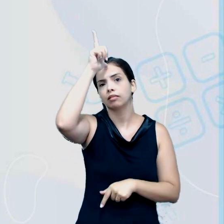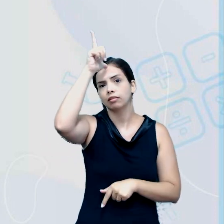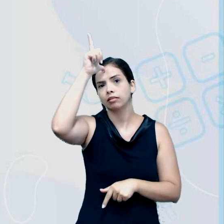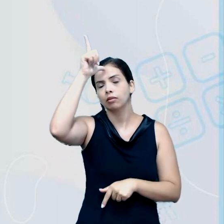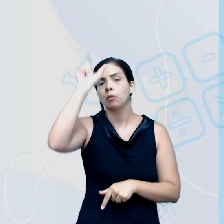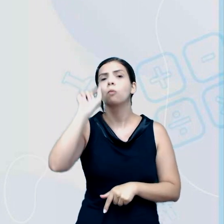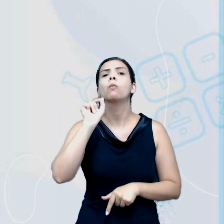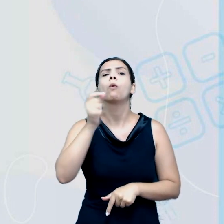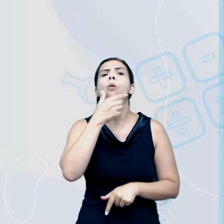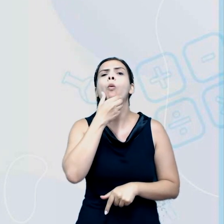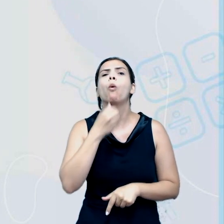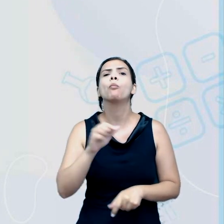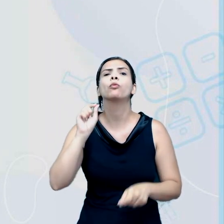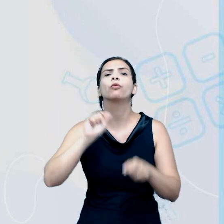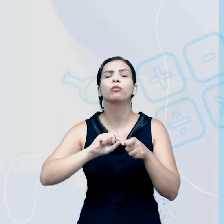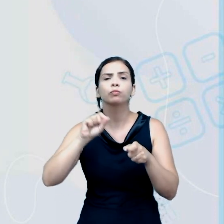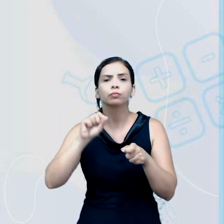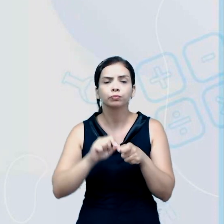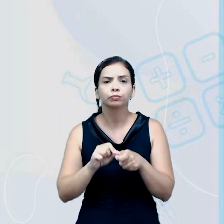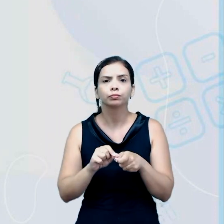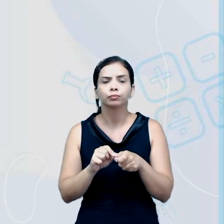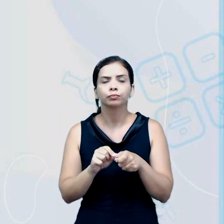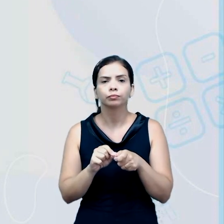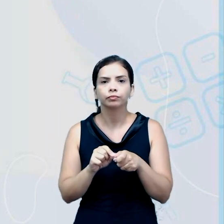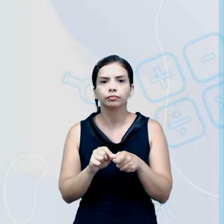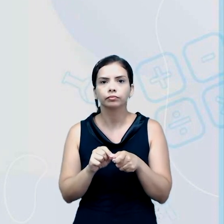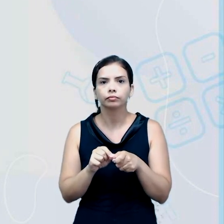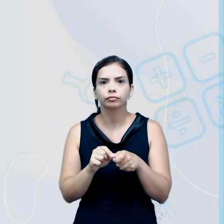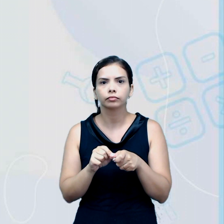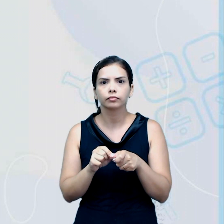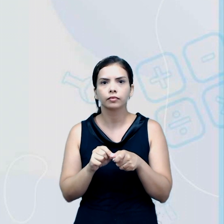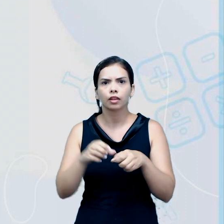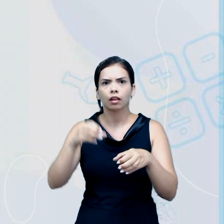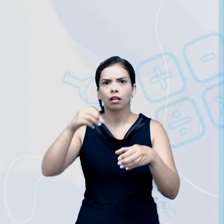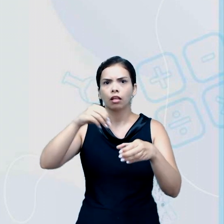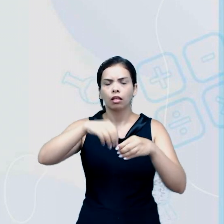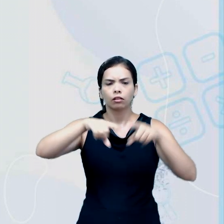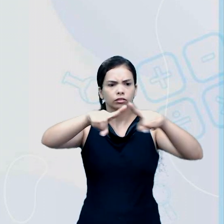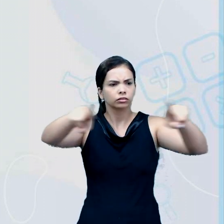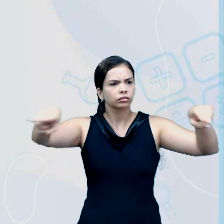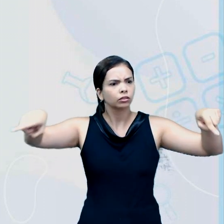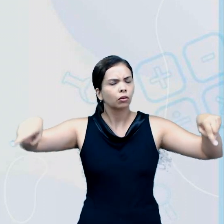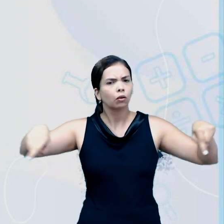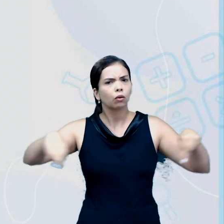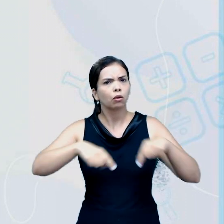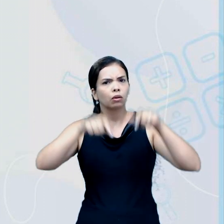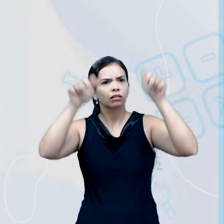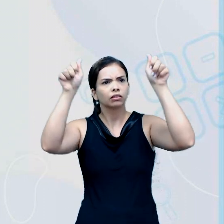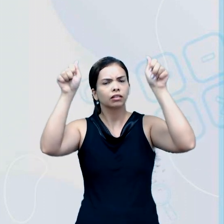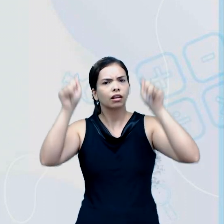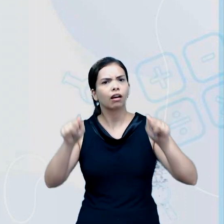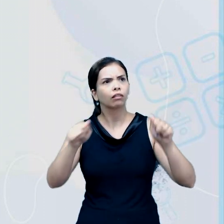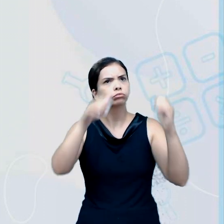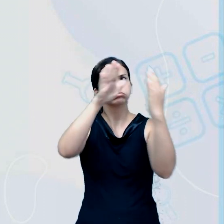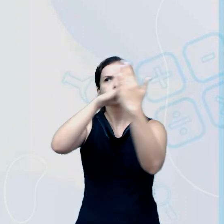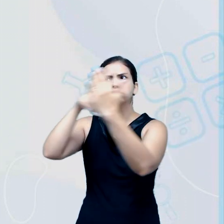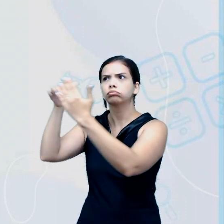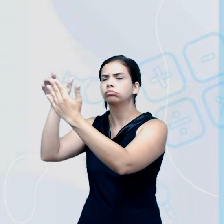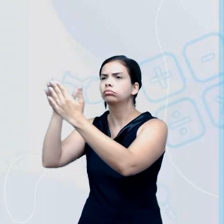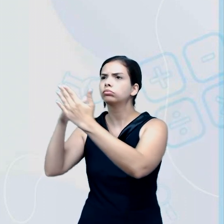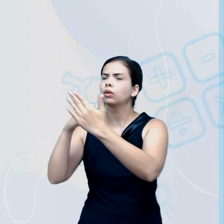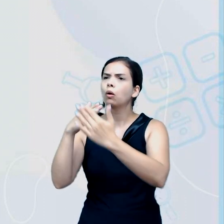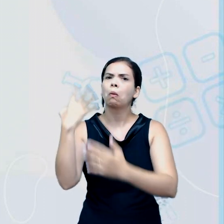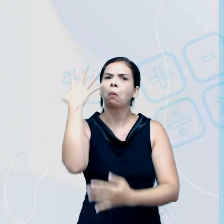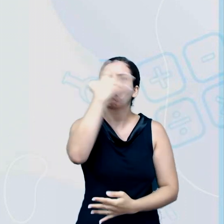que o pênis Face ele ficou dentro de uma galeria por horas 46 horas mais ou